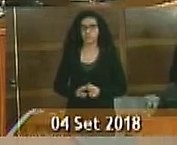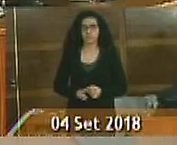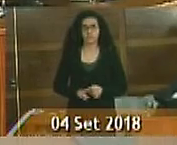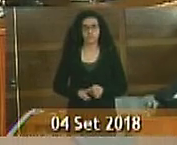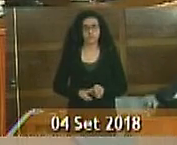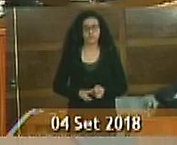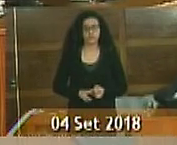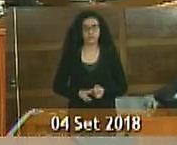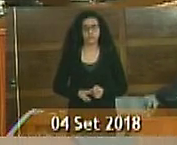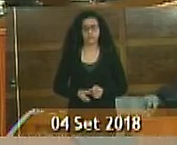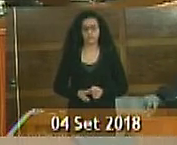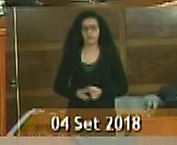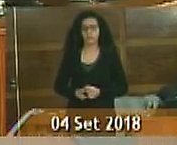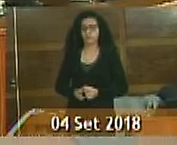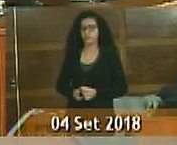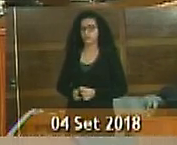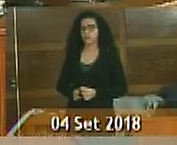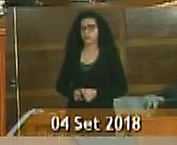Deixa eu ir embora.